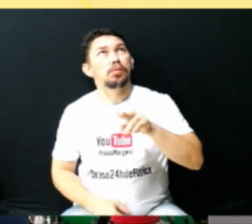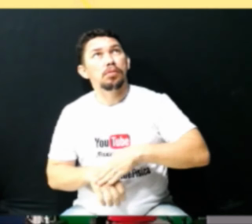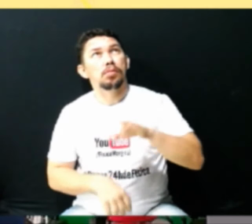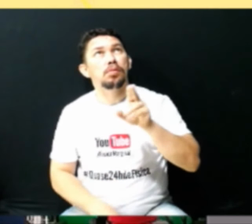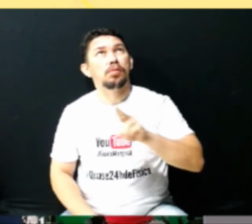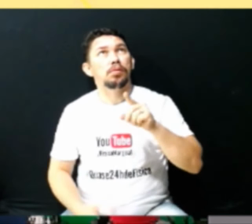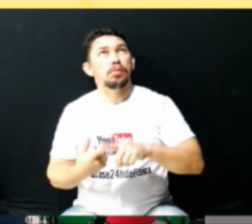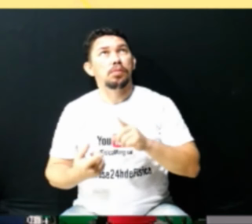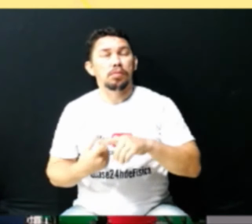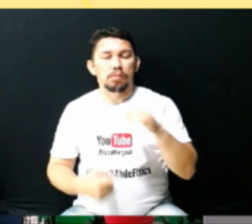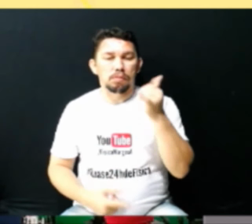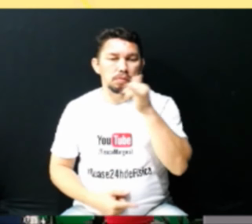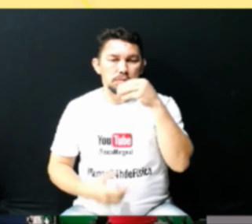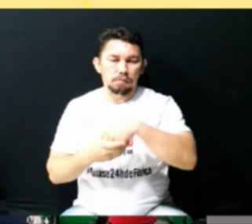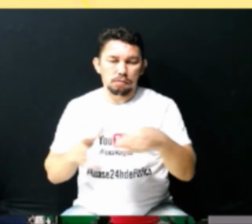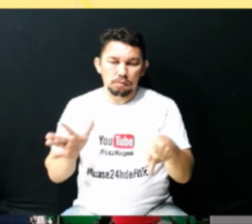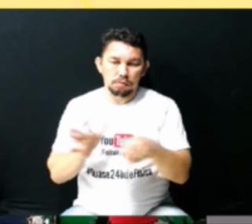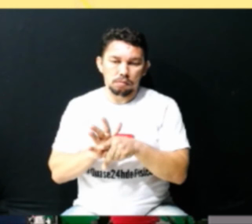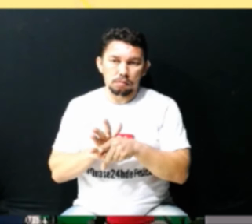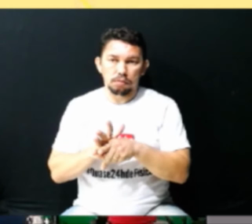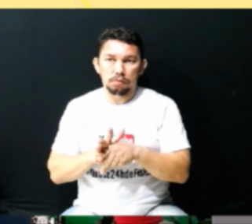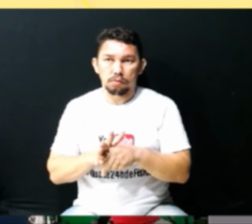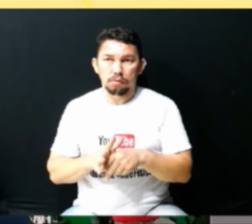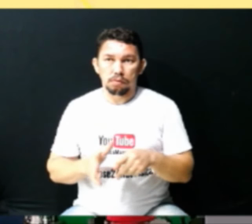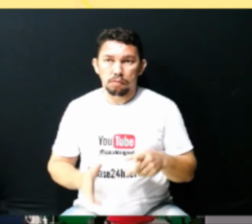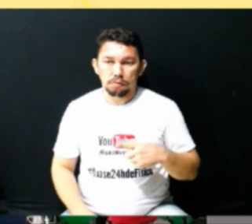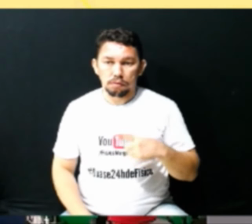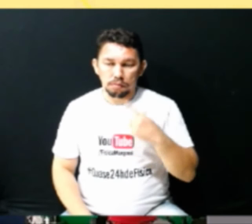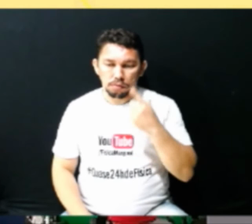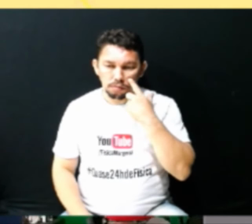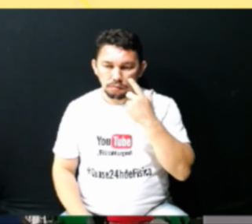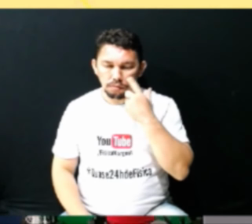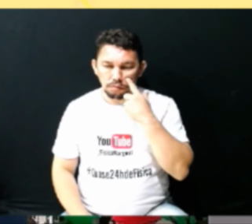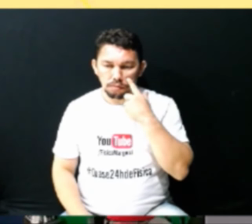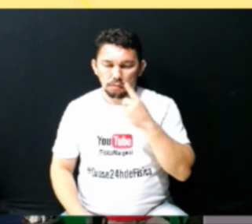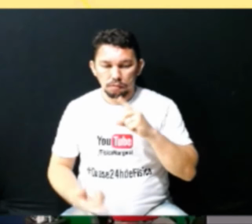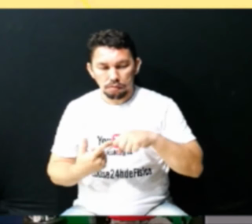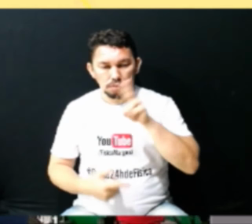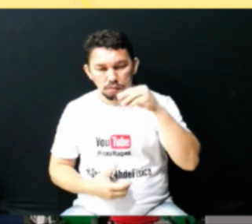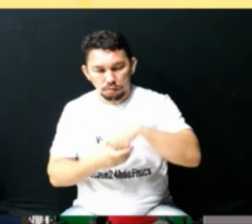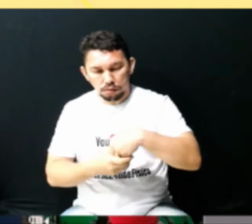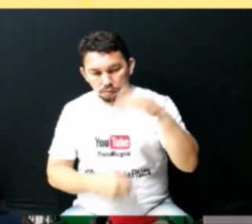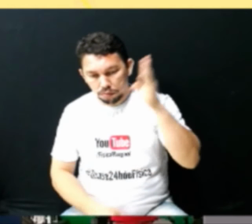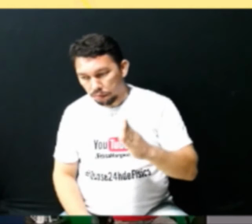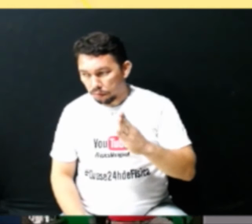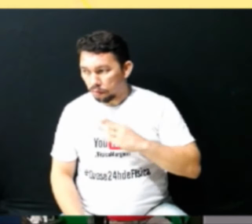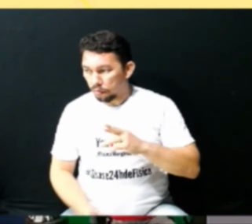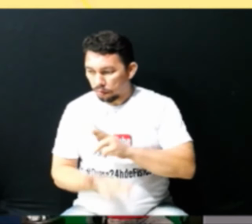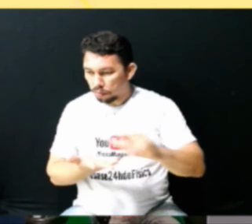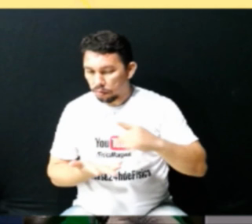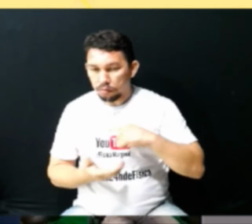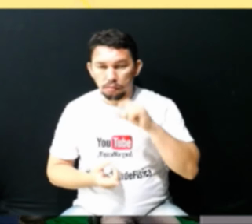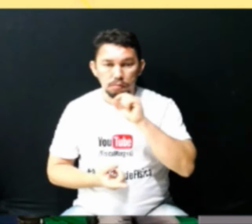lâmpada fluorescente. A lâmpada incandescente, inclusive, foi proibida de ser fabricada no Brasil. Você acha ainda em alguns locais, mas no futuro você não vai